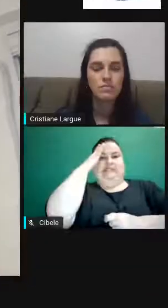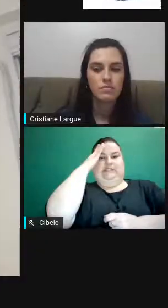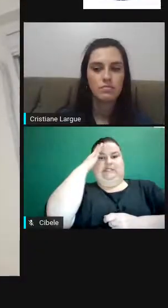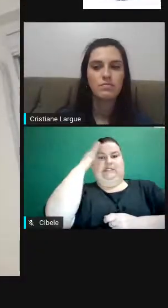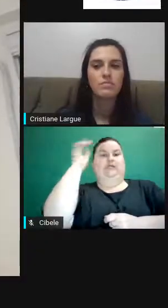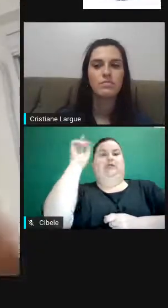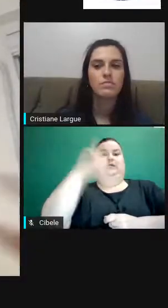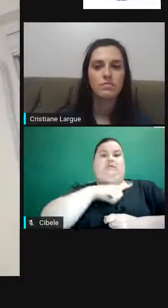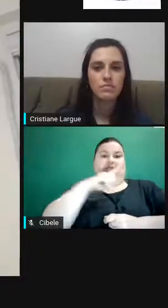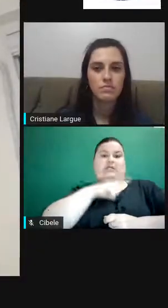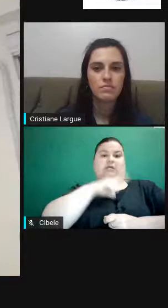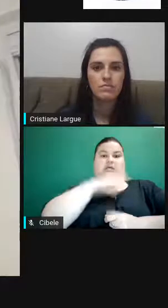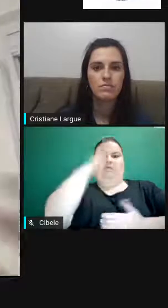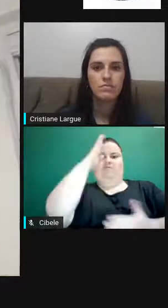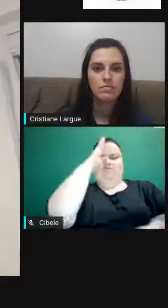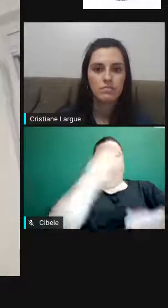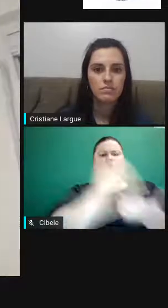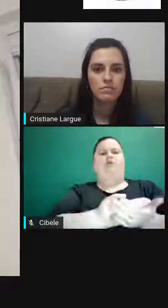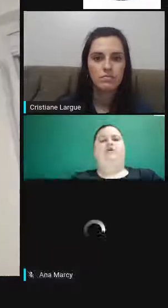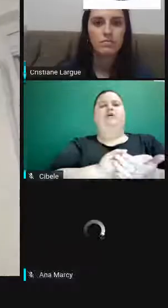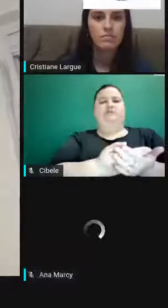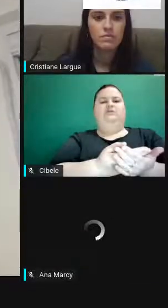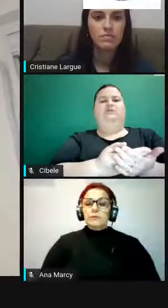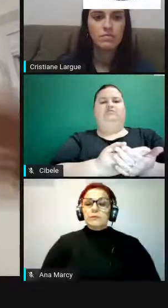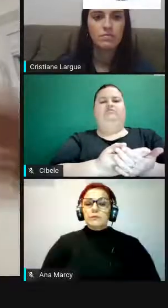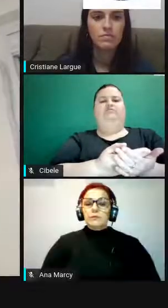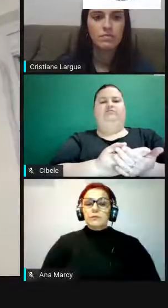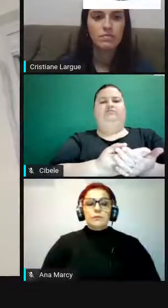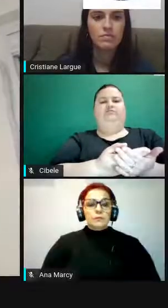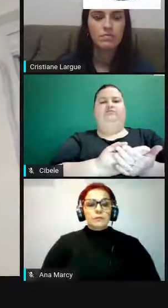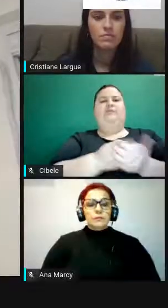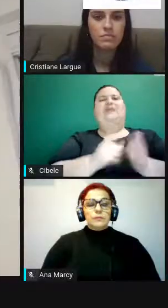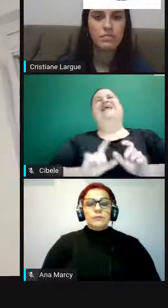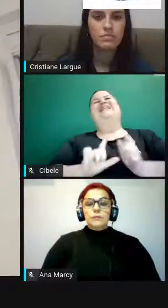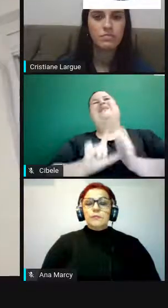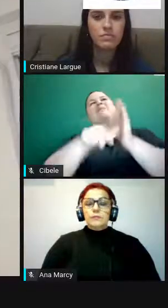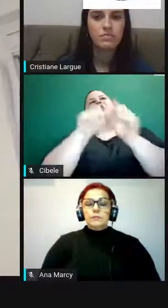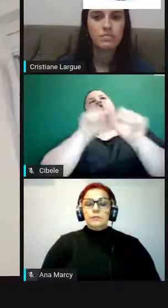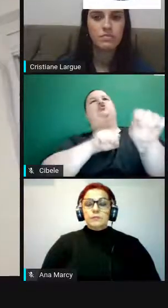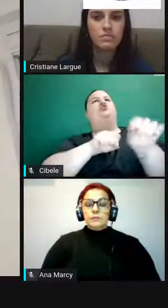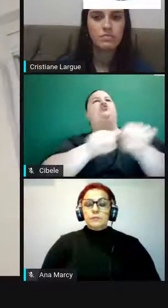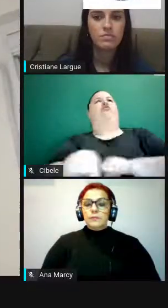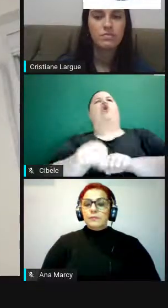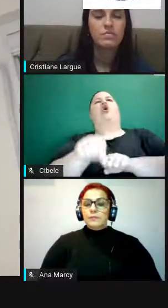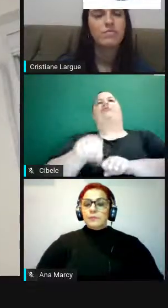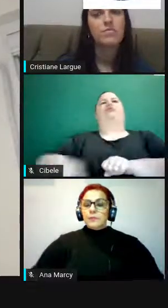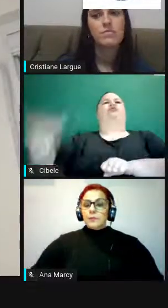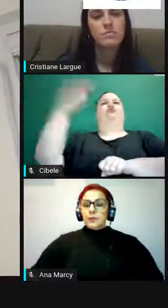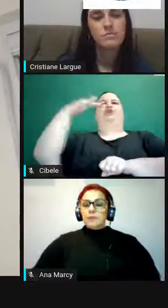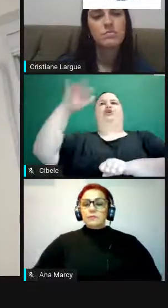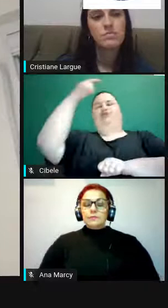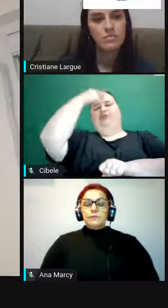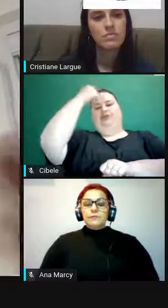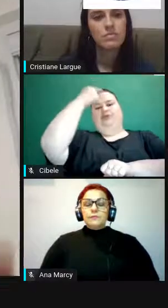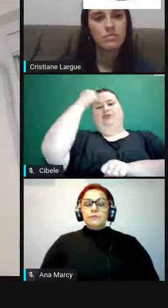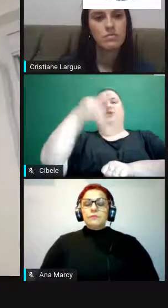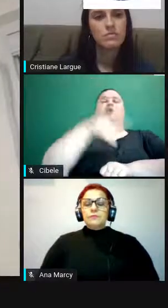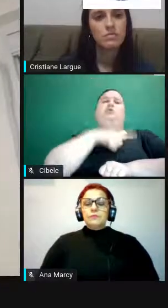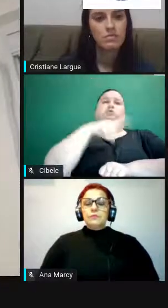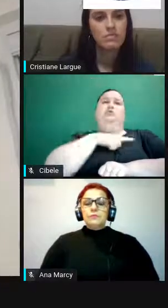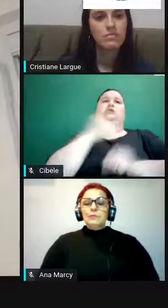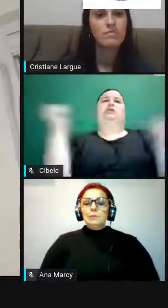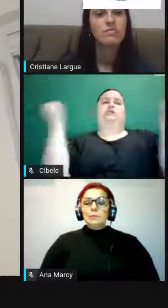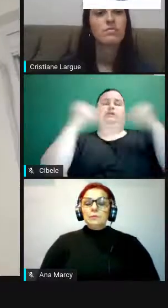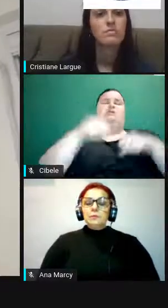a gente precisa é confiança buscar porque depois que eu tô te informa deposito já é um profissional com nível de graduação Tu tem capacidade técnica para